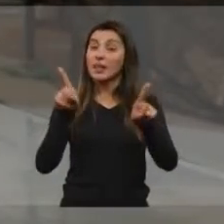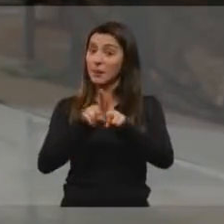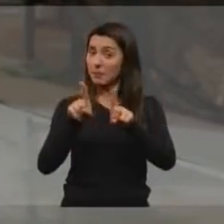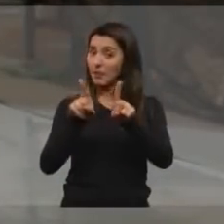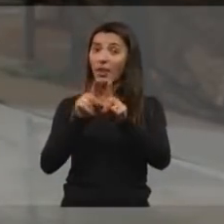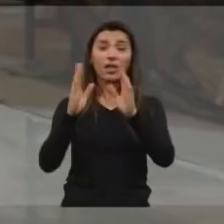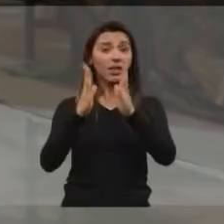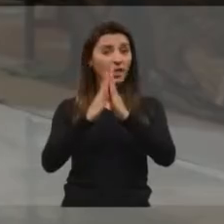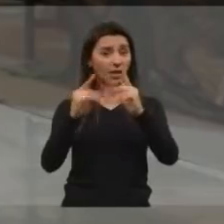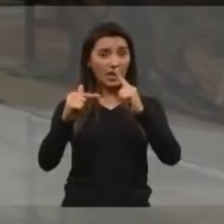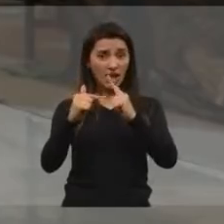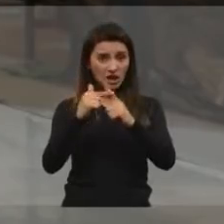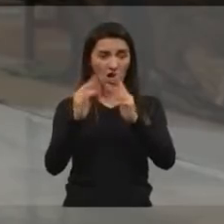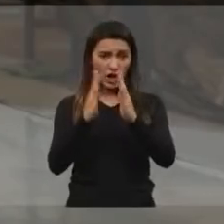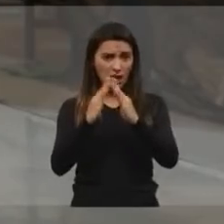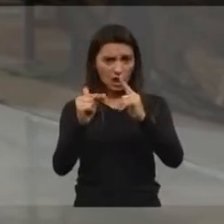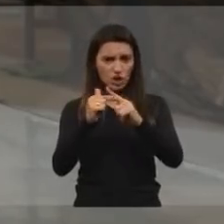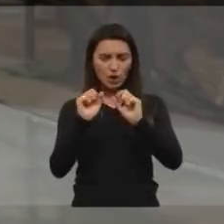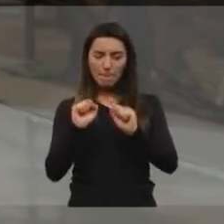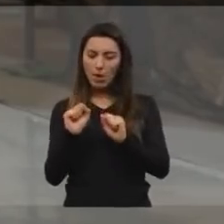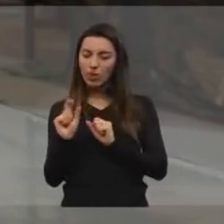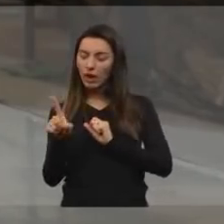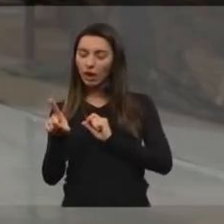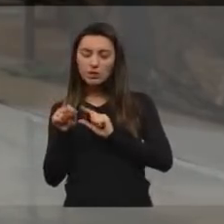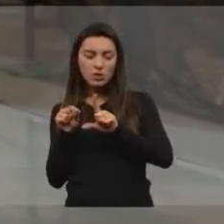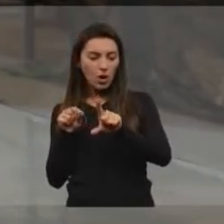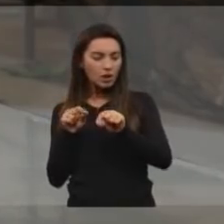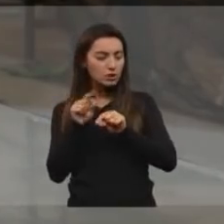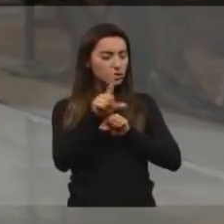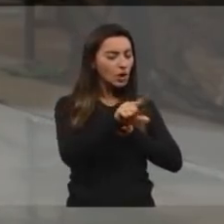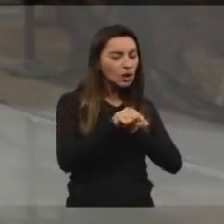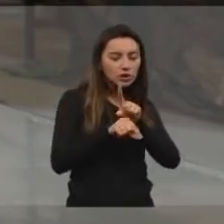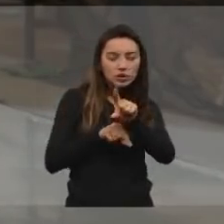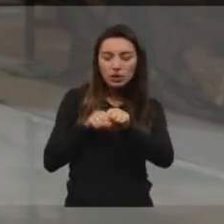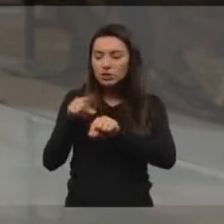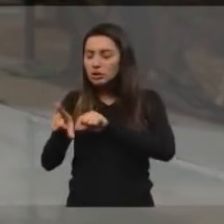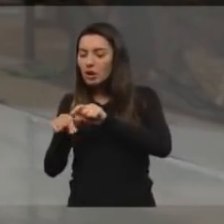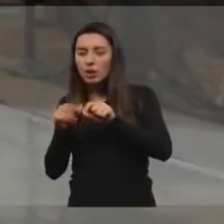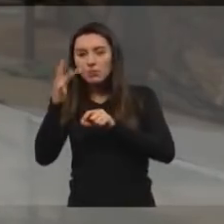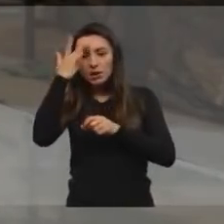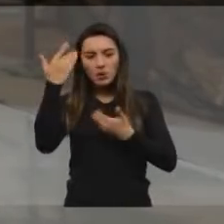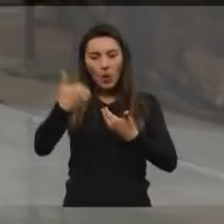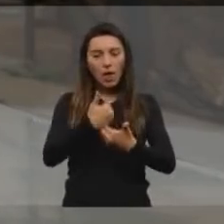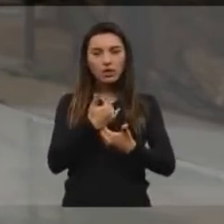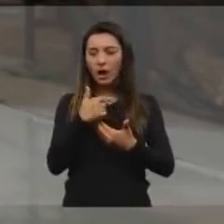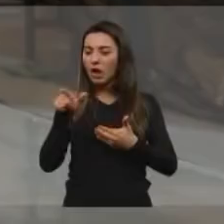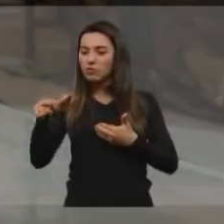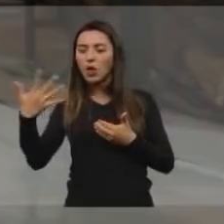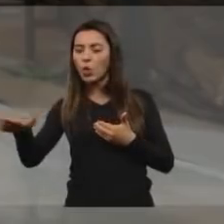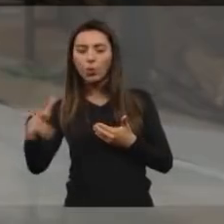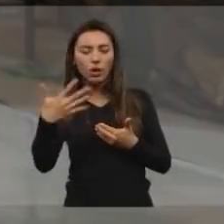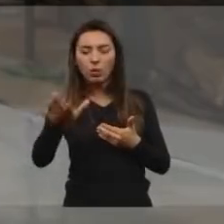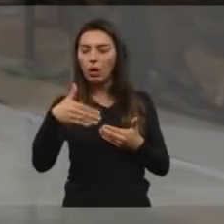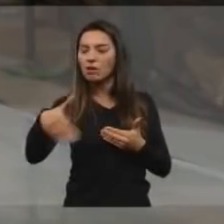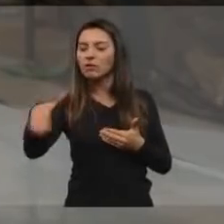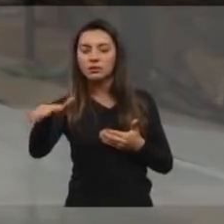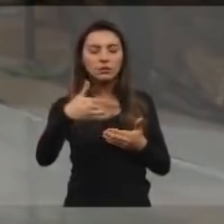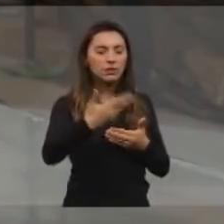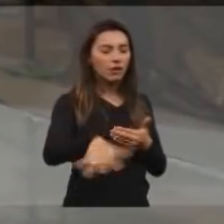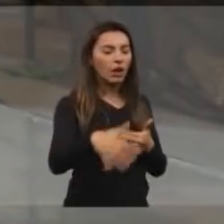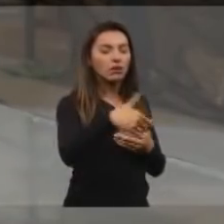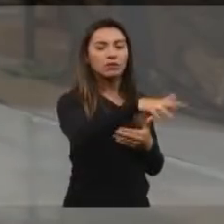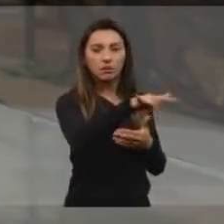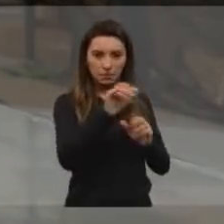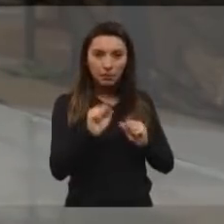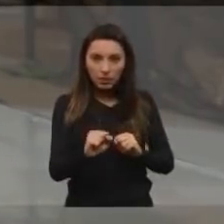igreja e não economizar semente é nosso papel e a